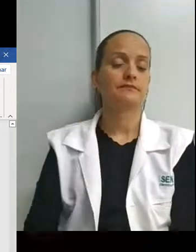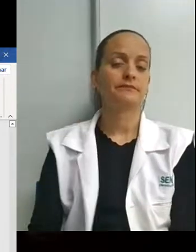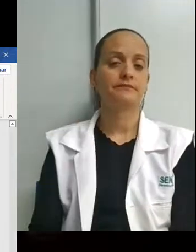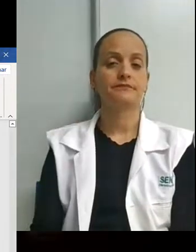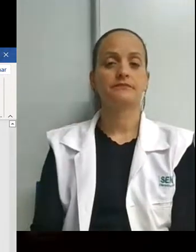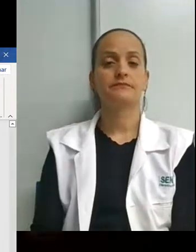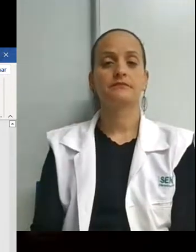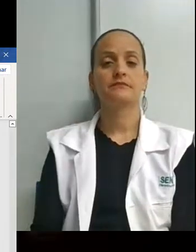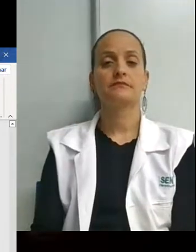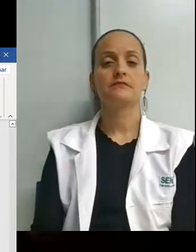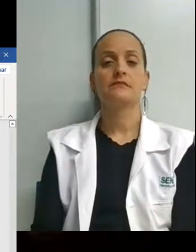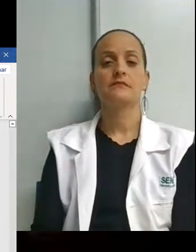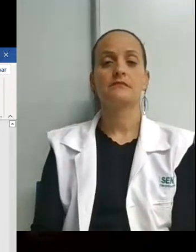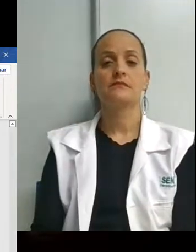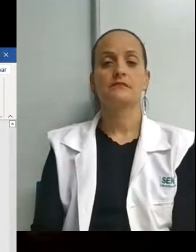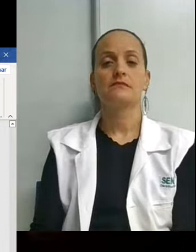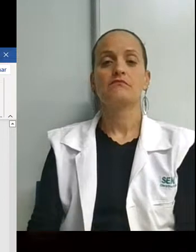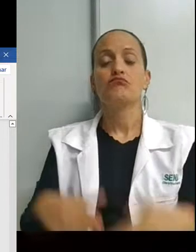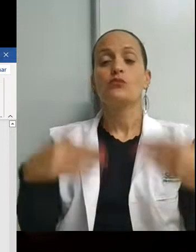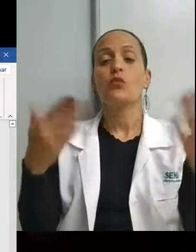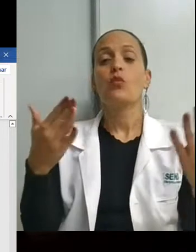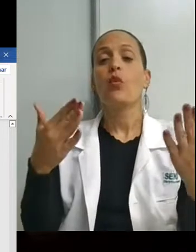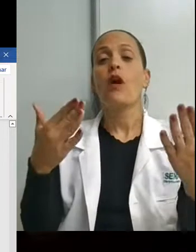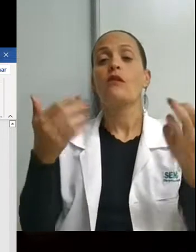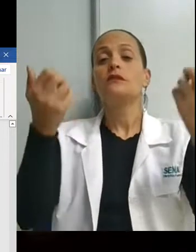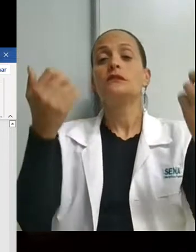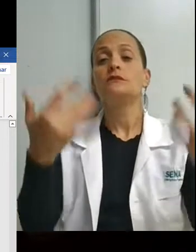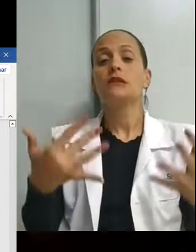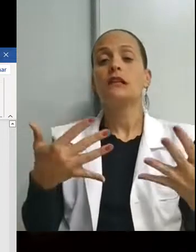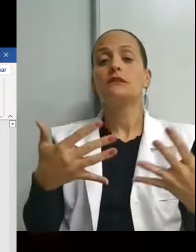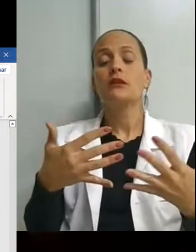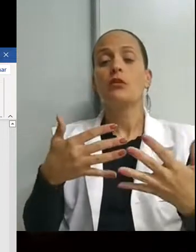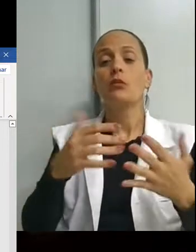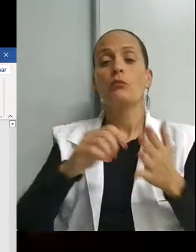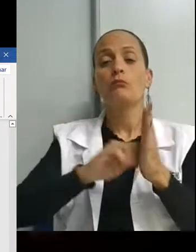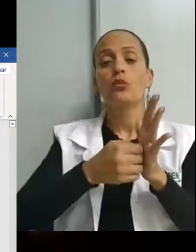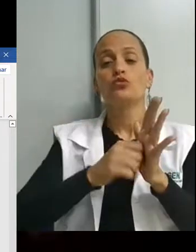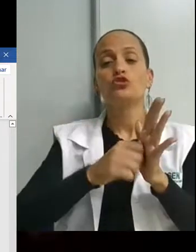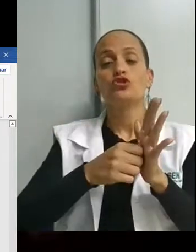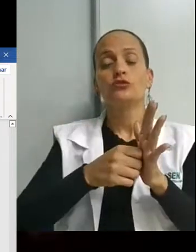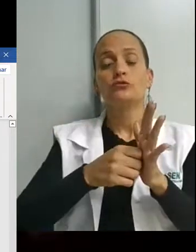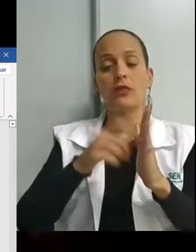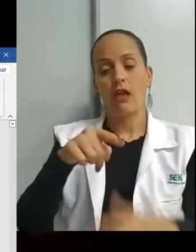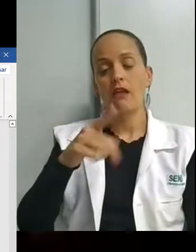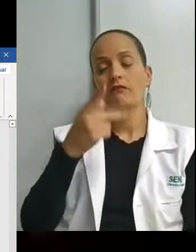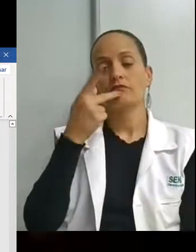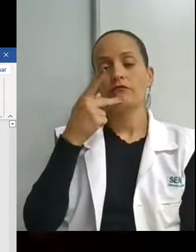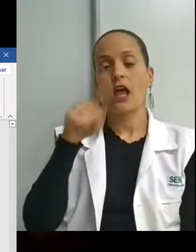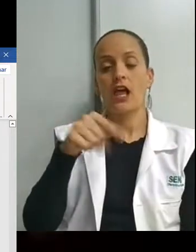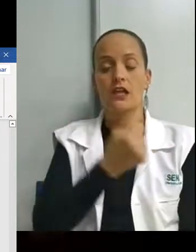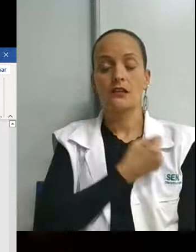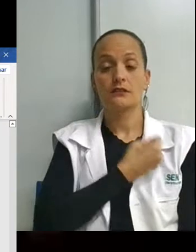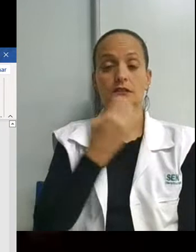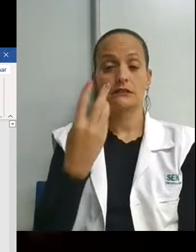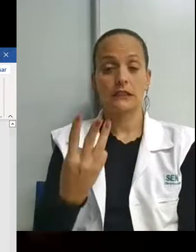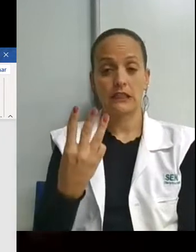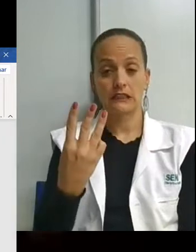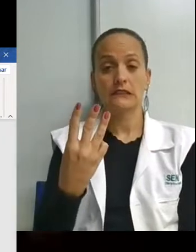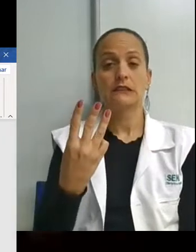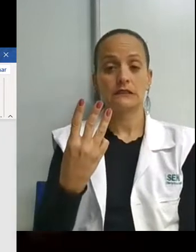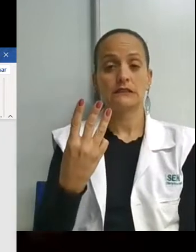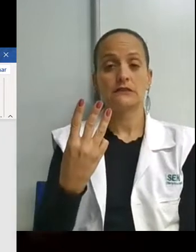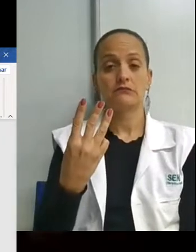qual é a categoria do multímetro que deve ser utilizada? É o categoria 3, certo? Então, ó, a